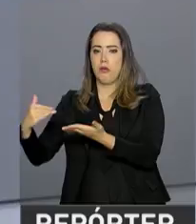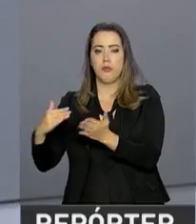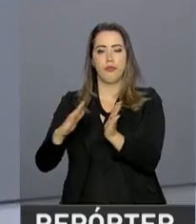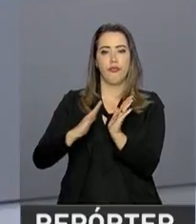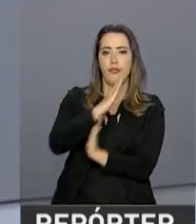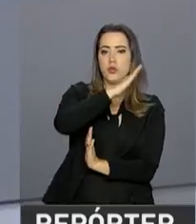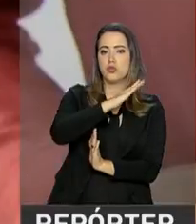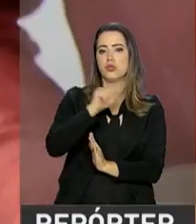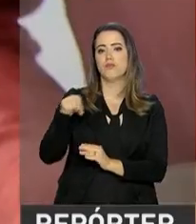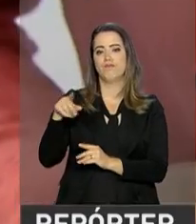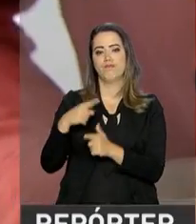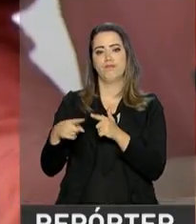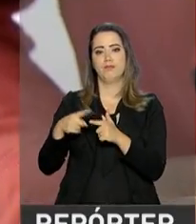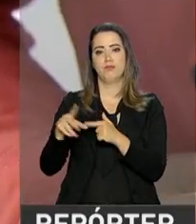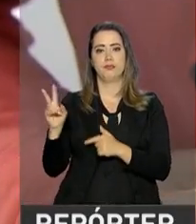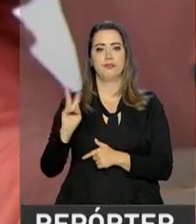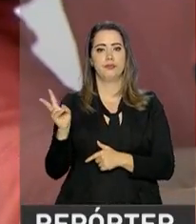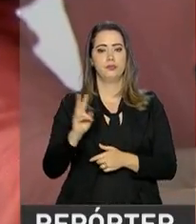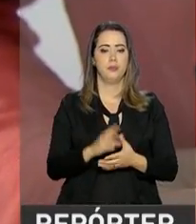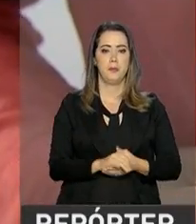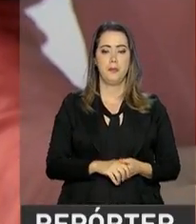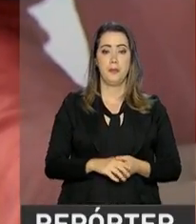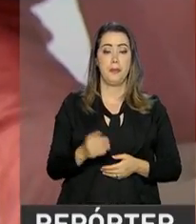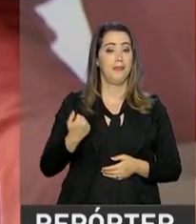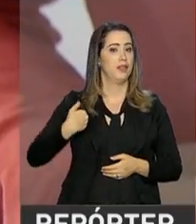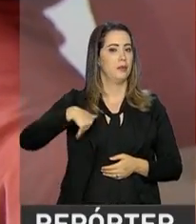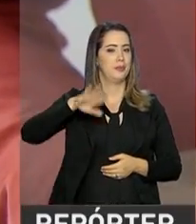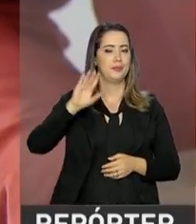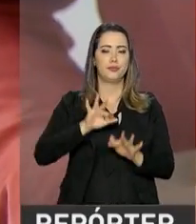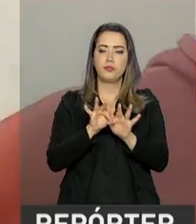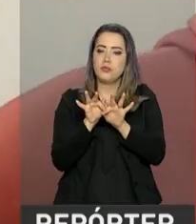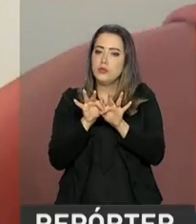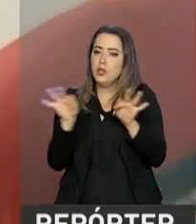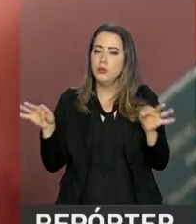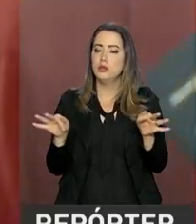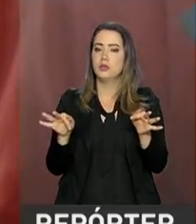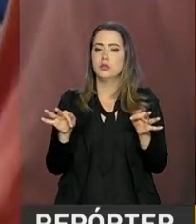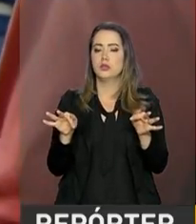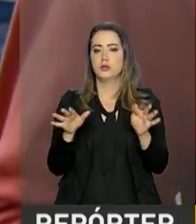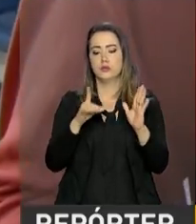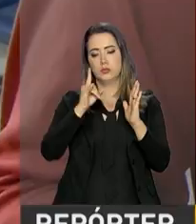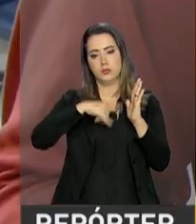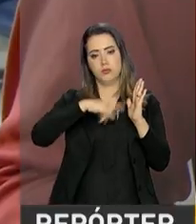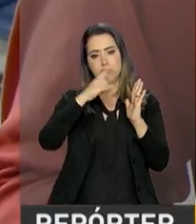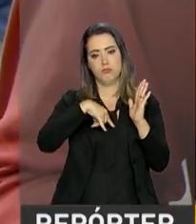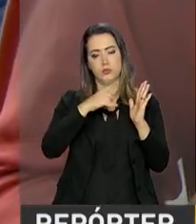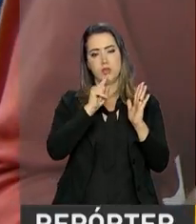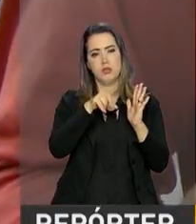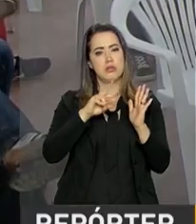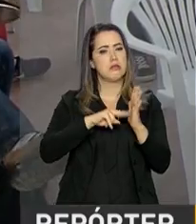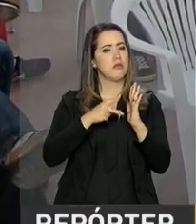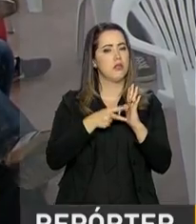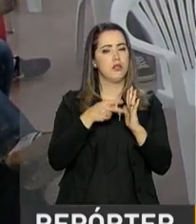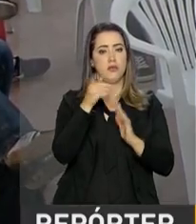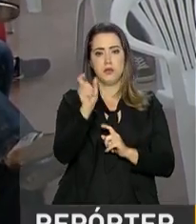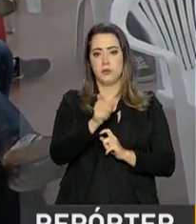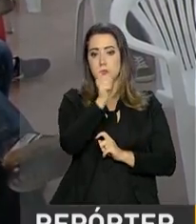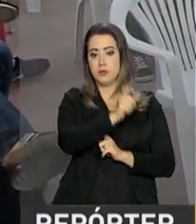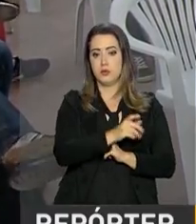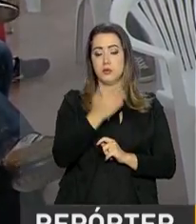vizinho mais do que um simples documento a carteira de trabalho representa para esses